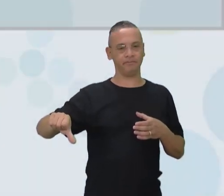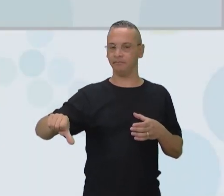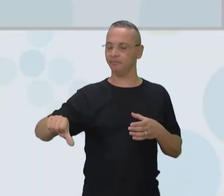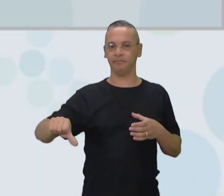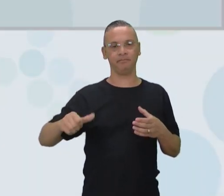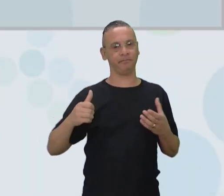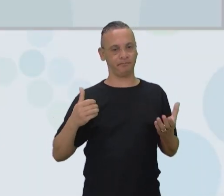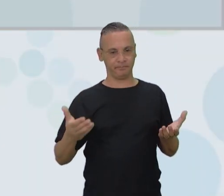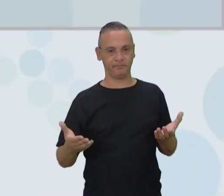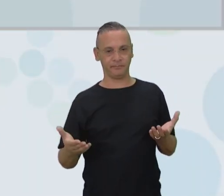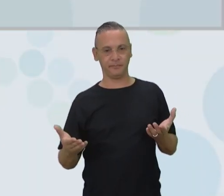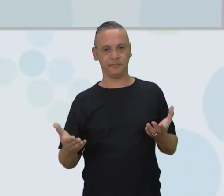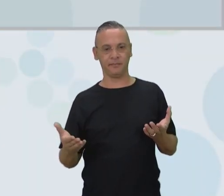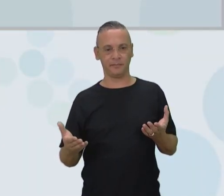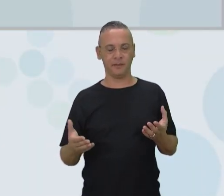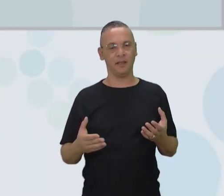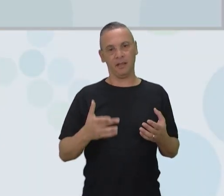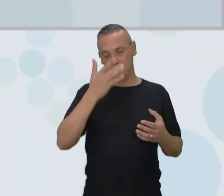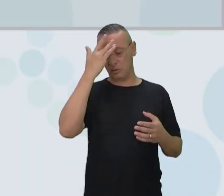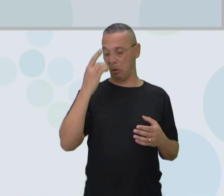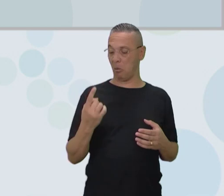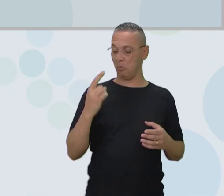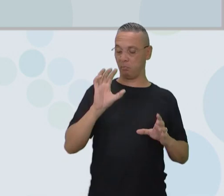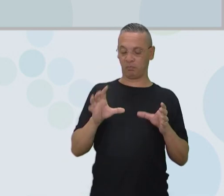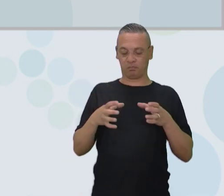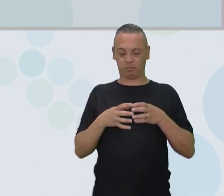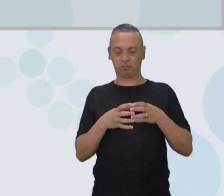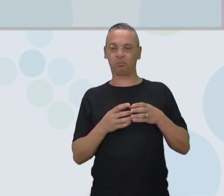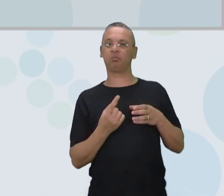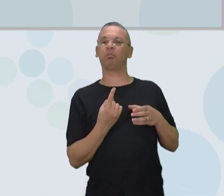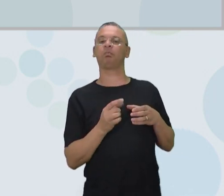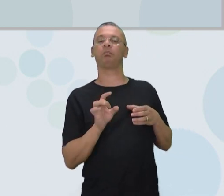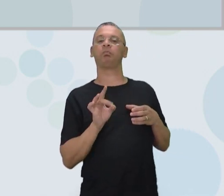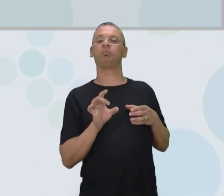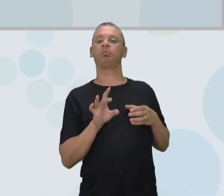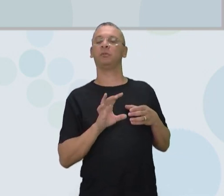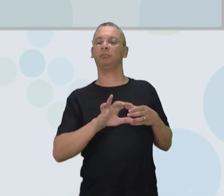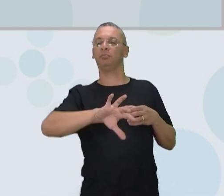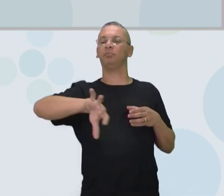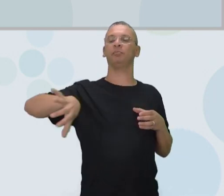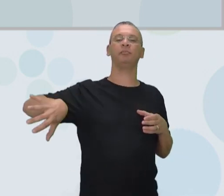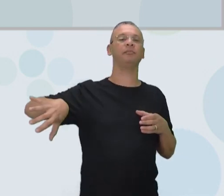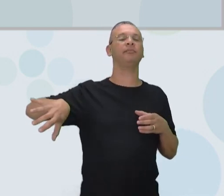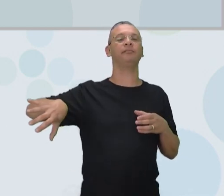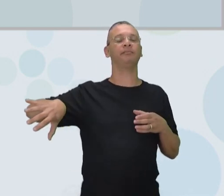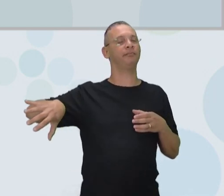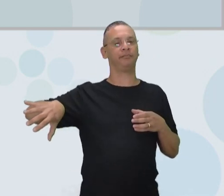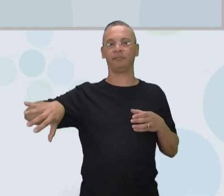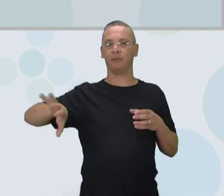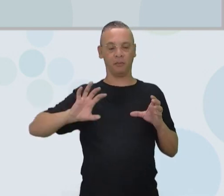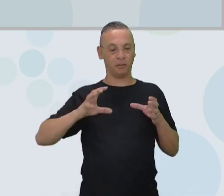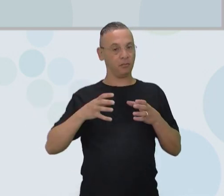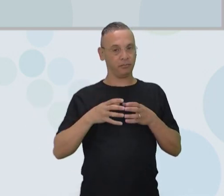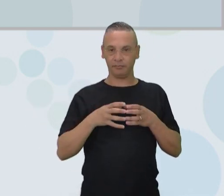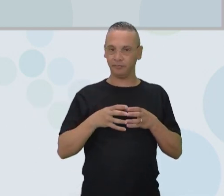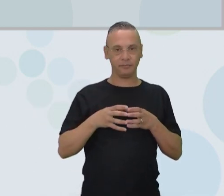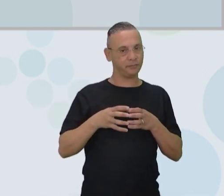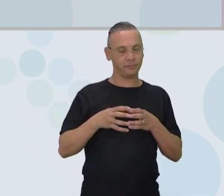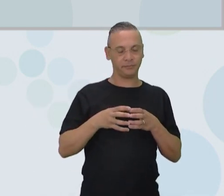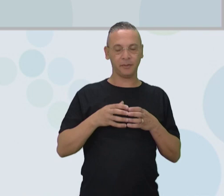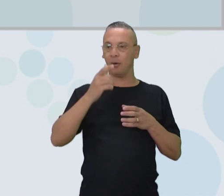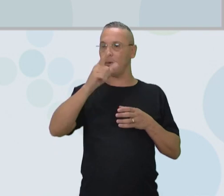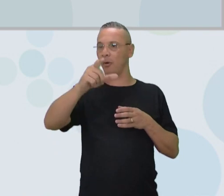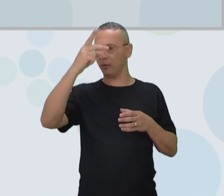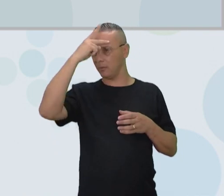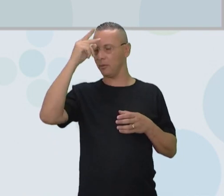ou seja, que a informação não fique na mão de apenas um veículo ou um grupo de veículos de mídia, em detrimento,